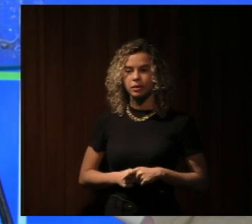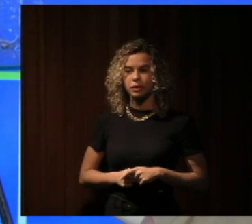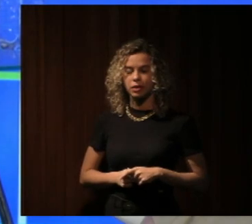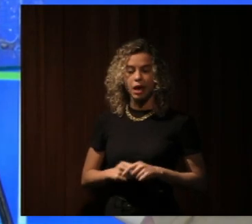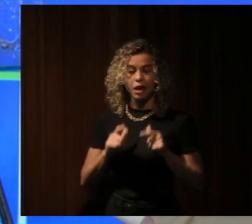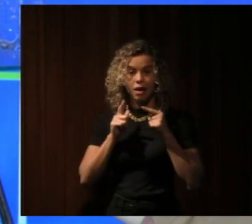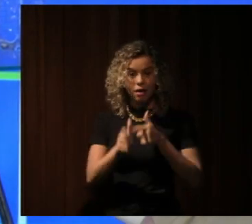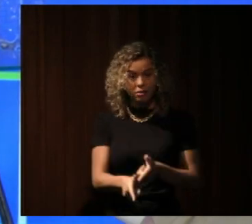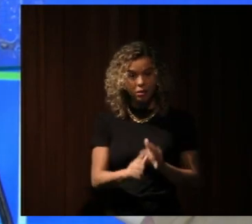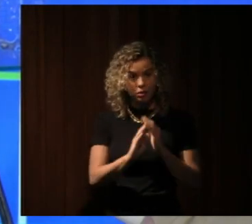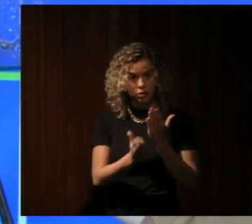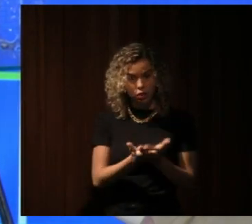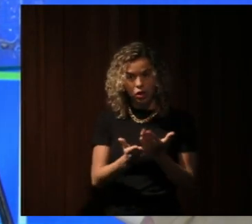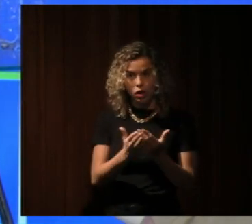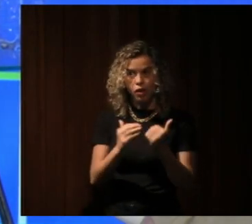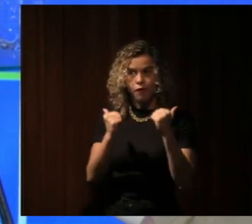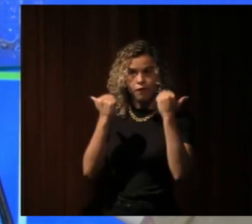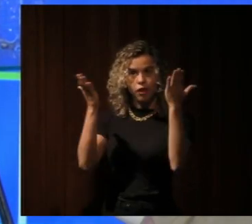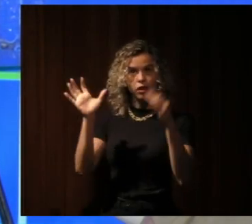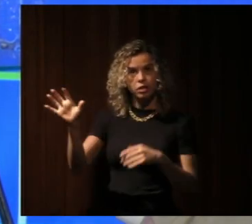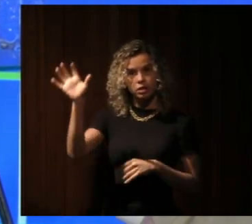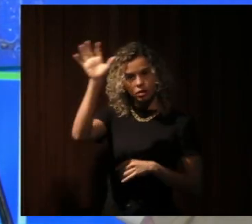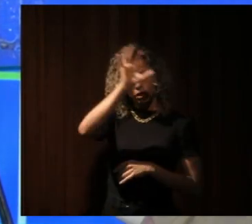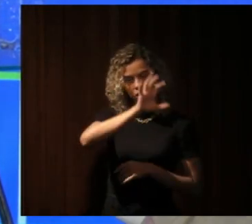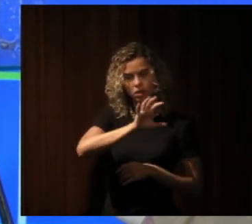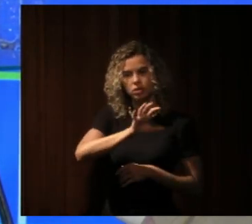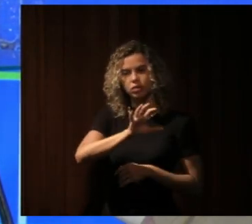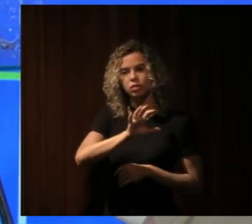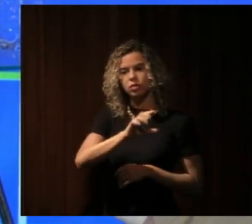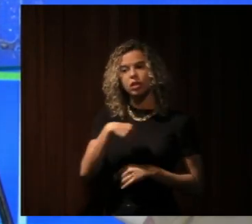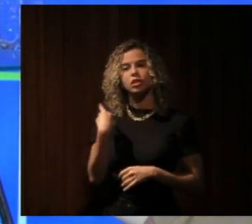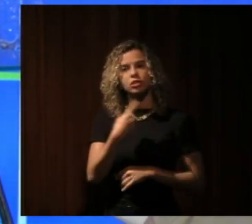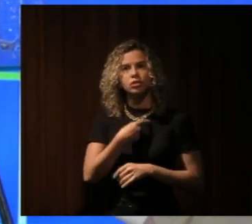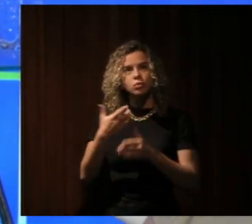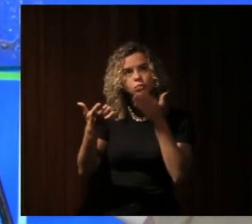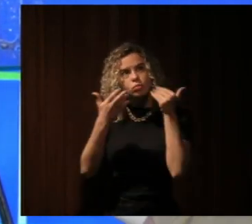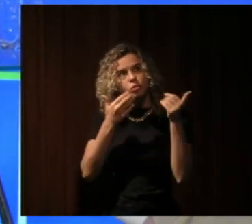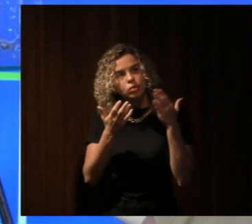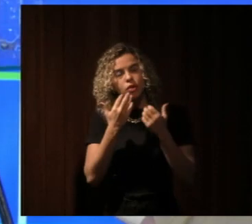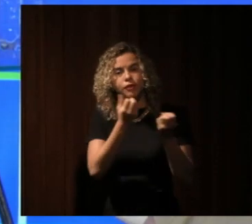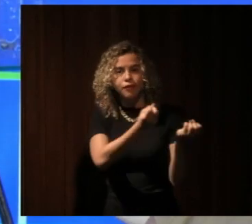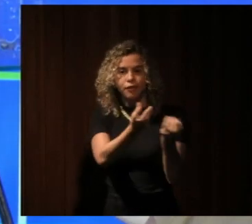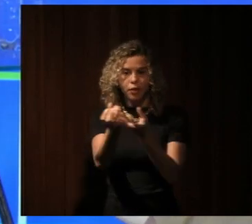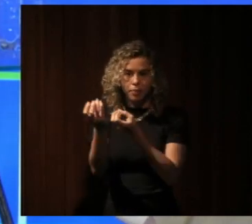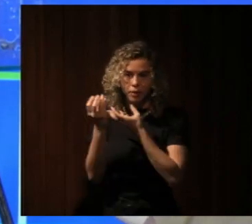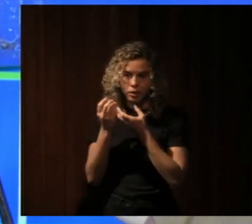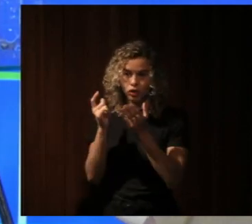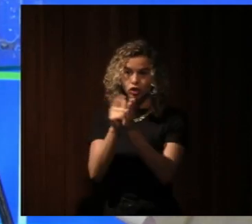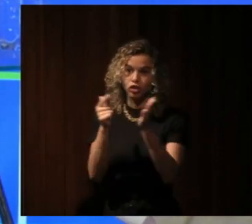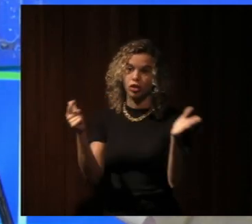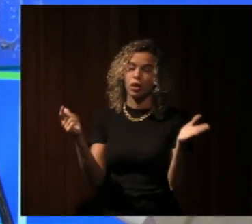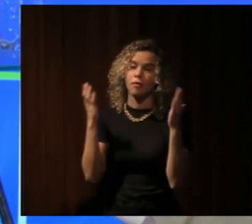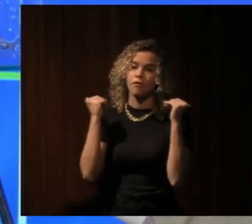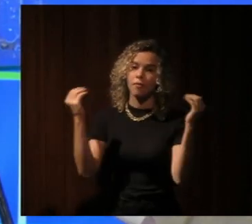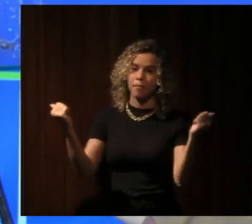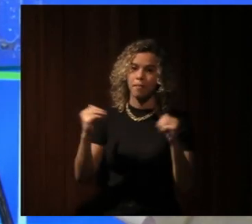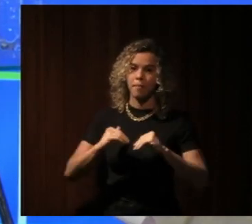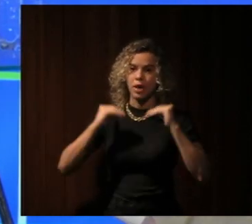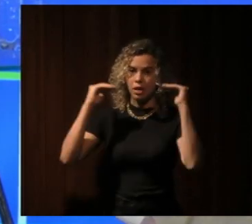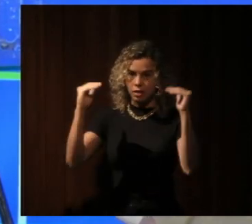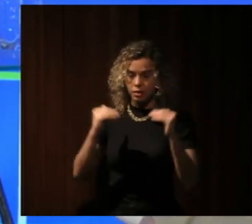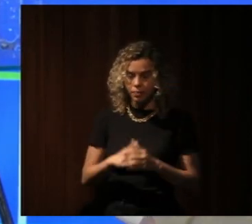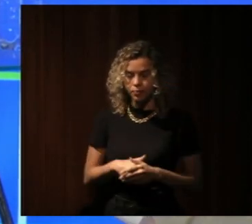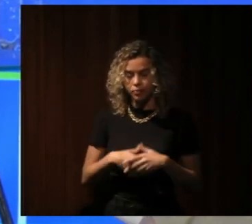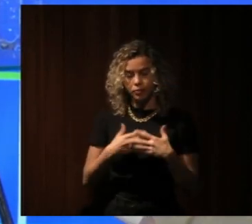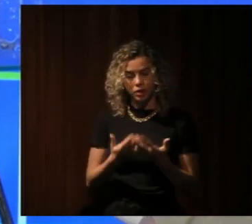os ataques que acontecem fora do nosso Estado a gente consome e a gente pega as informações dos grandes dos grandes jornais então